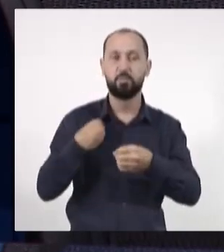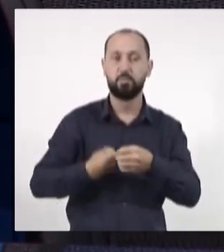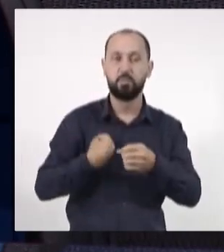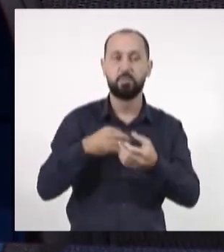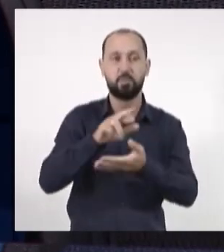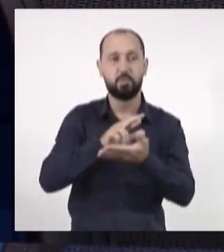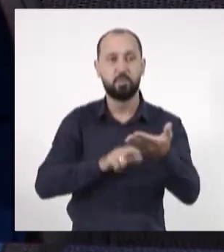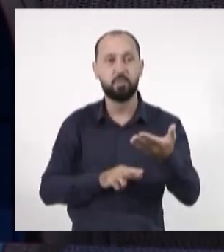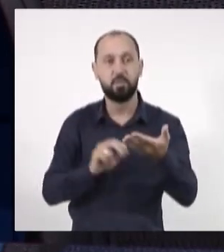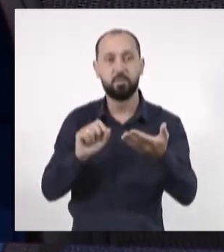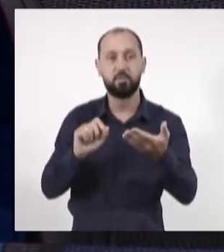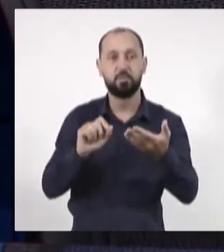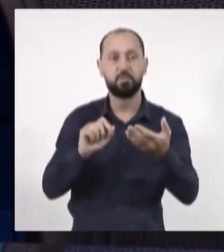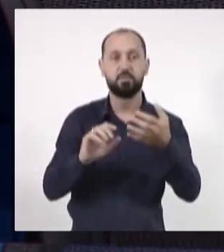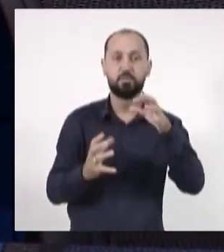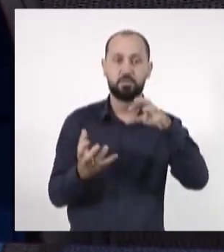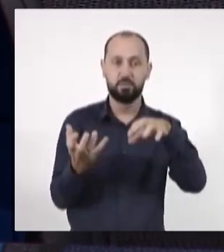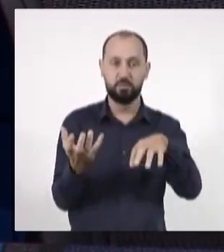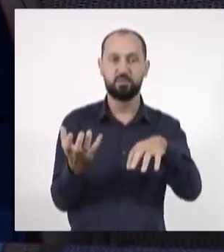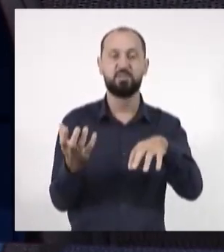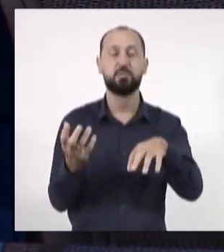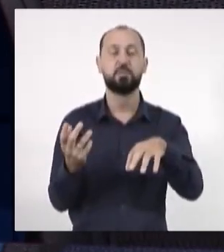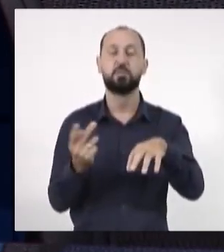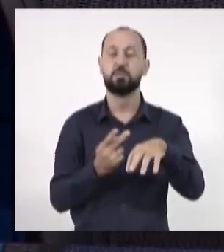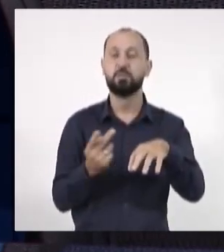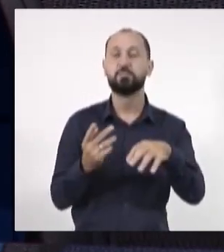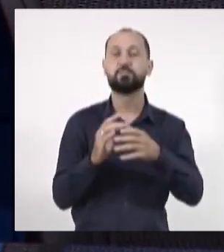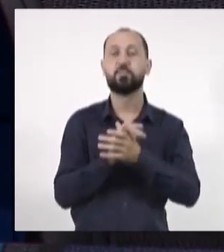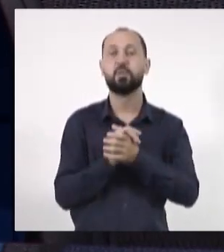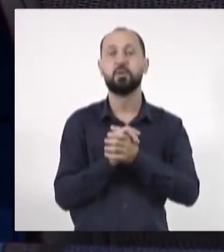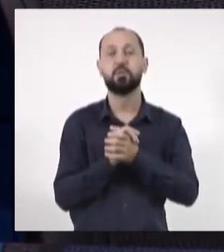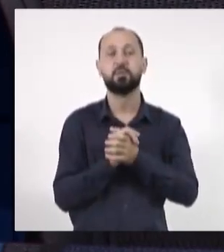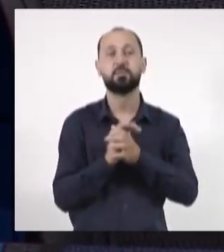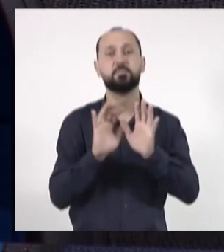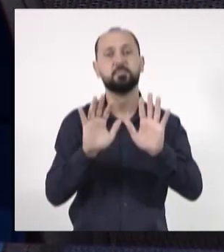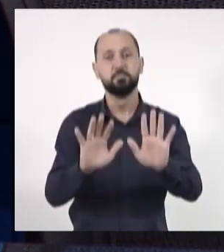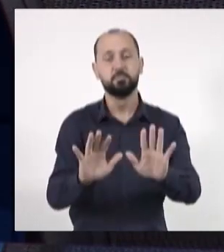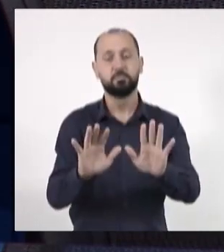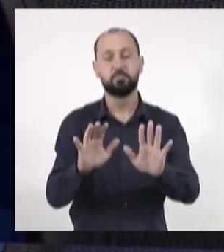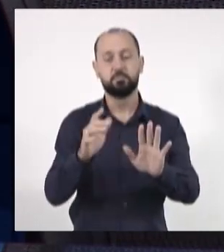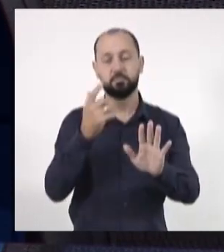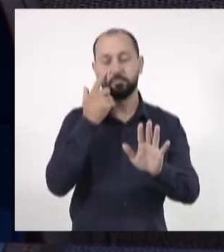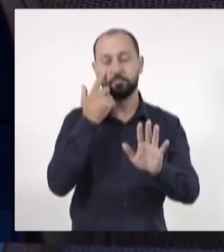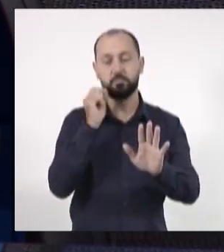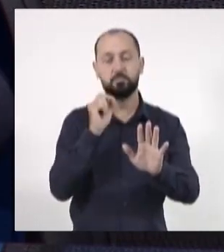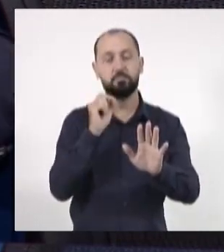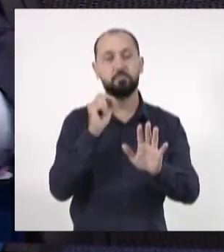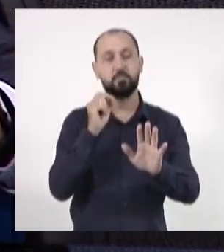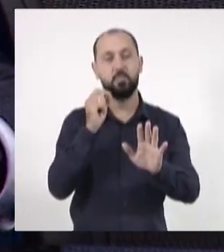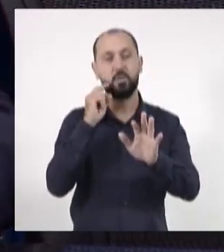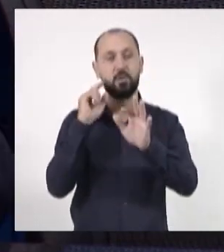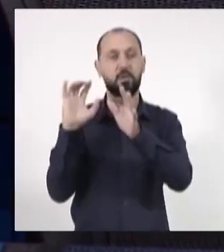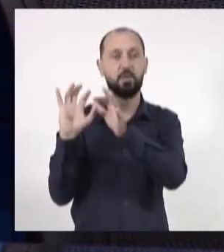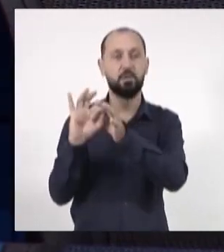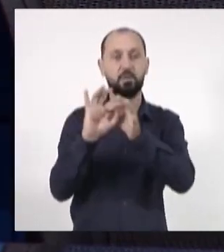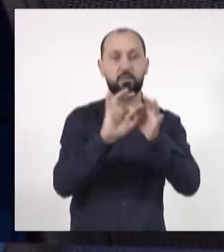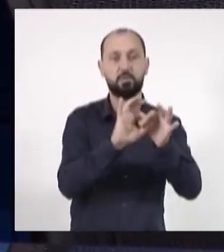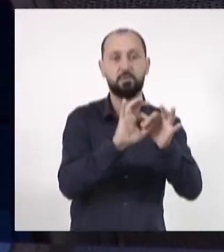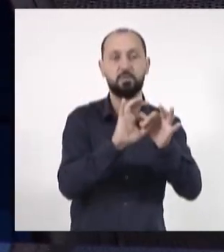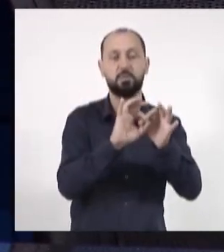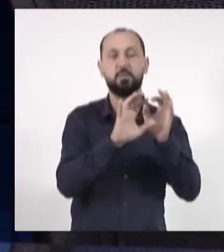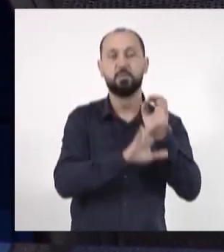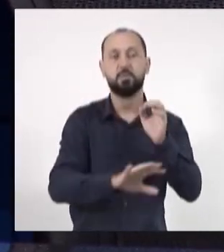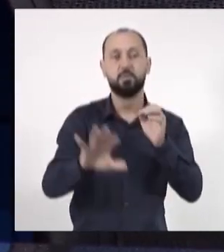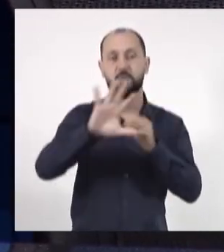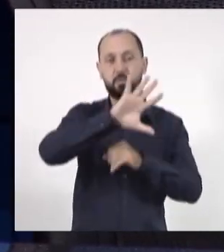os relatores do Senado, da Câmara Federal, mas, ao mesmo tempo, a gente vê num contexto geral